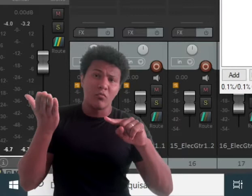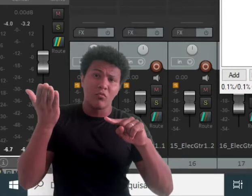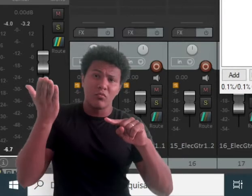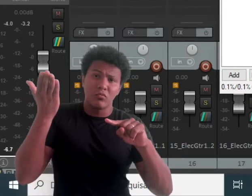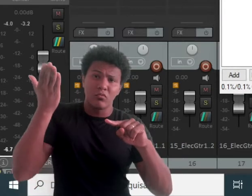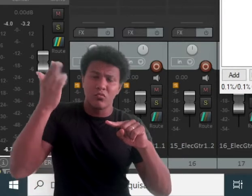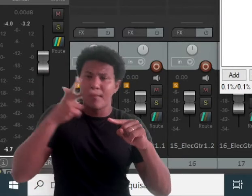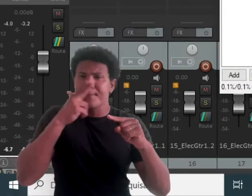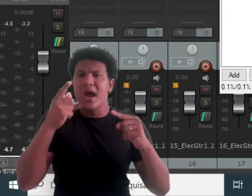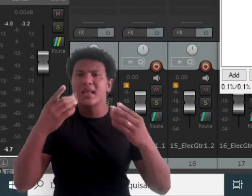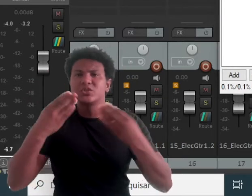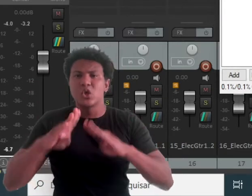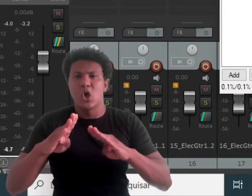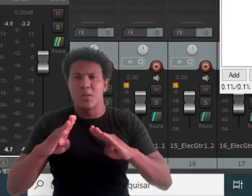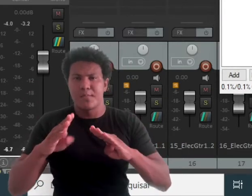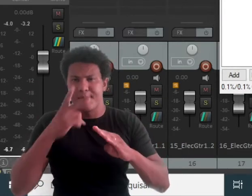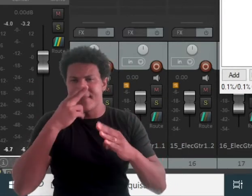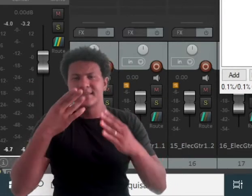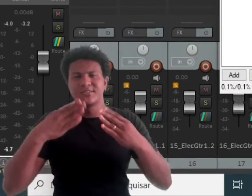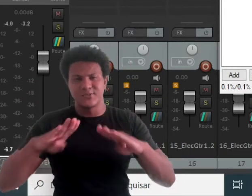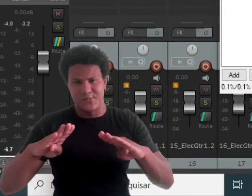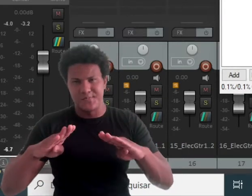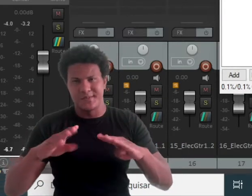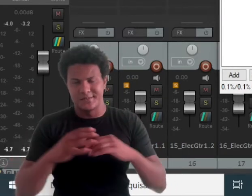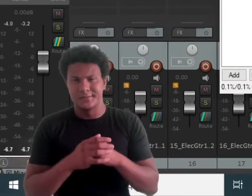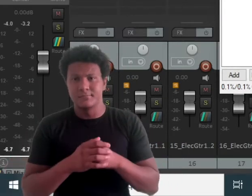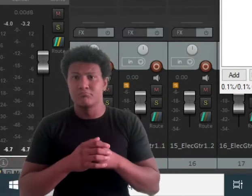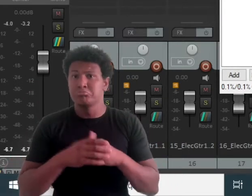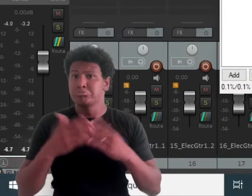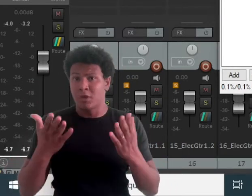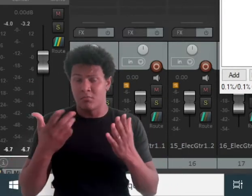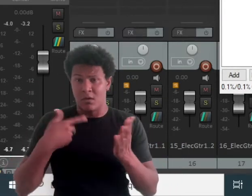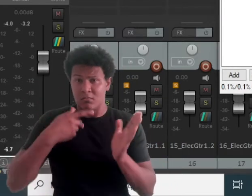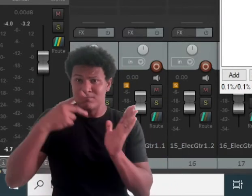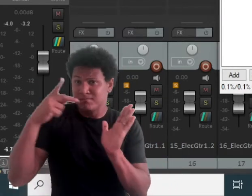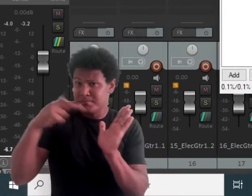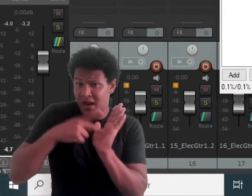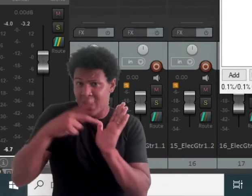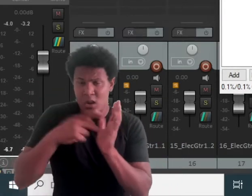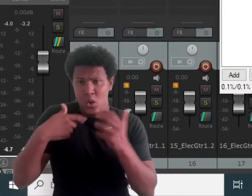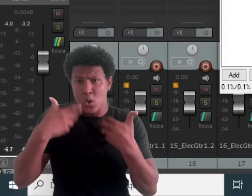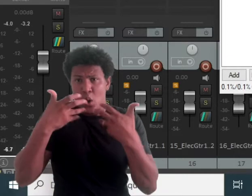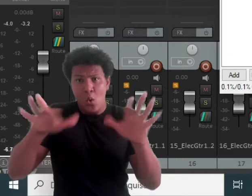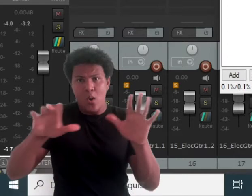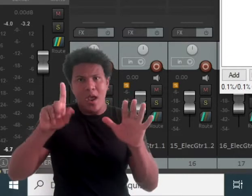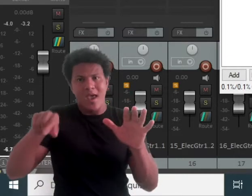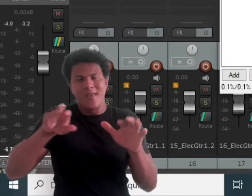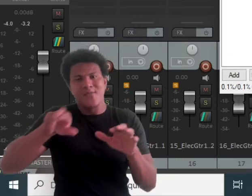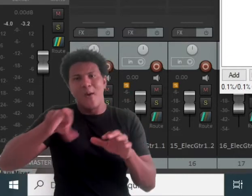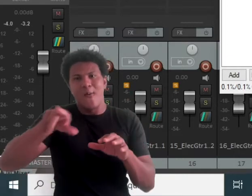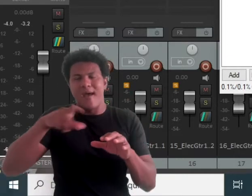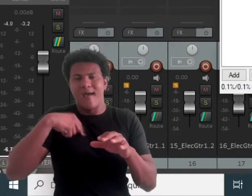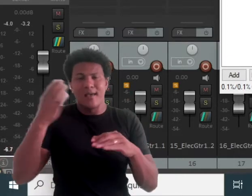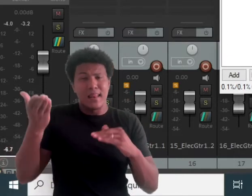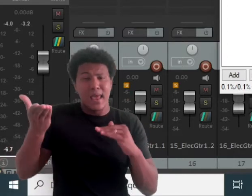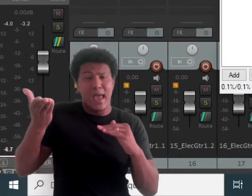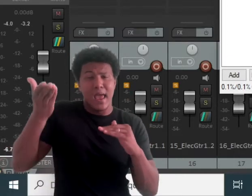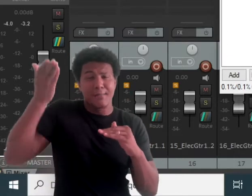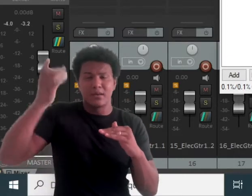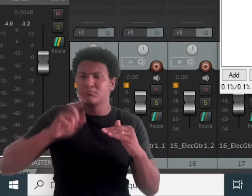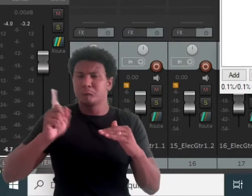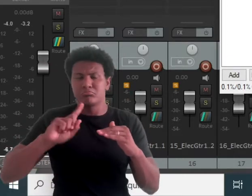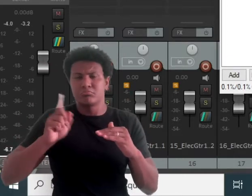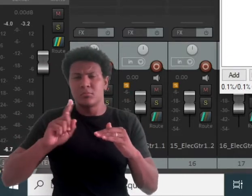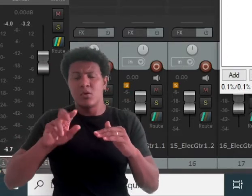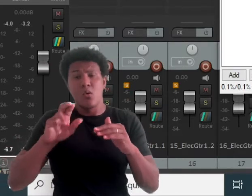compensar automaticamente. Beleza? E, na verdade, eu não quero usar esse plugin como volume. Eu quero usar ele como um limiter mesmo, para